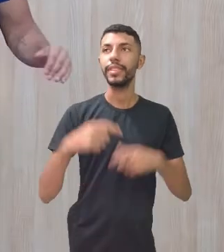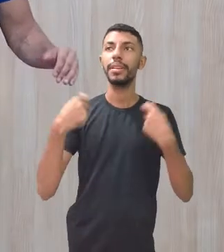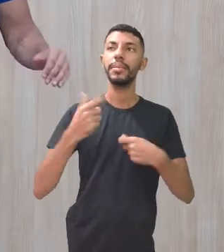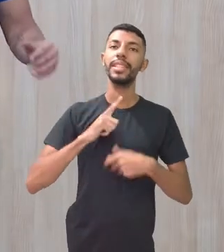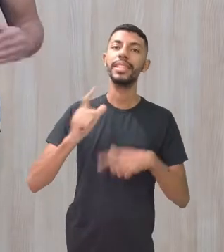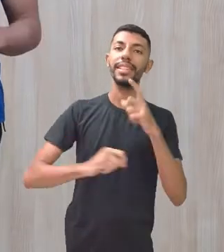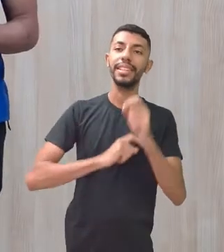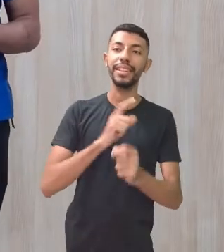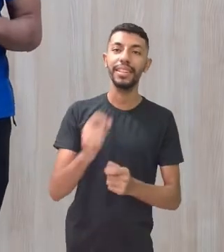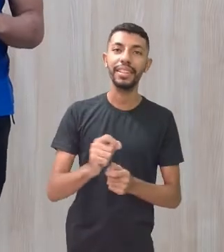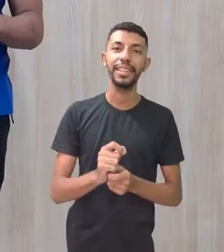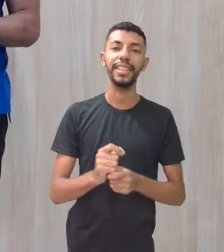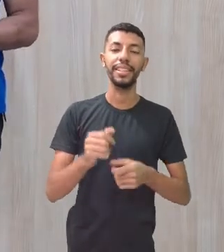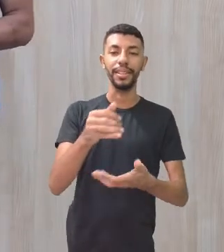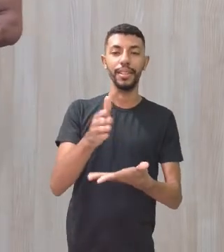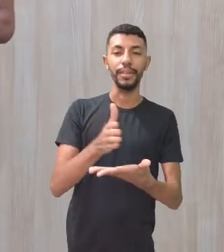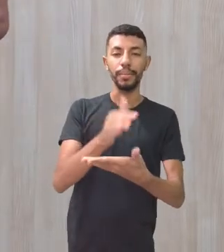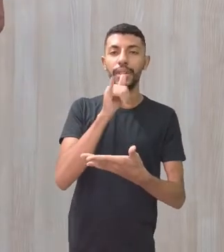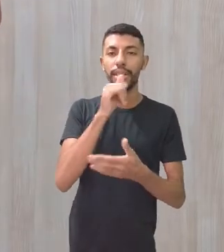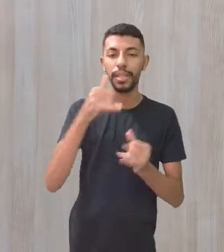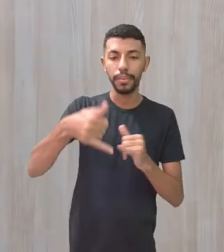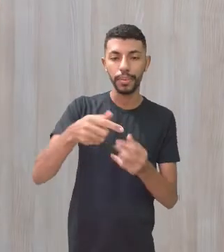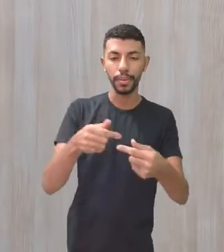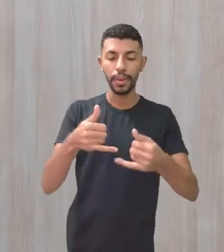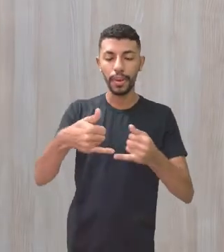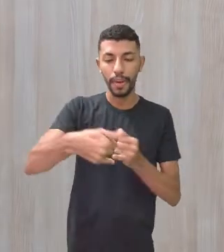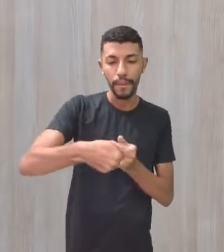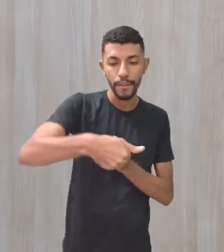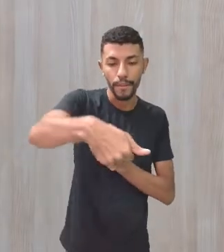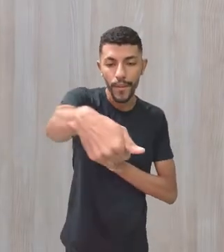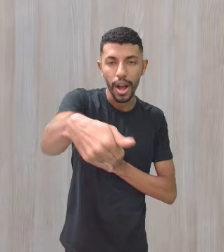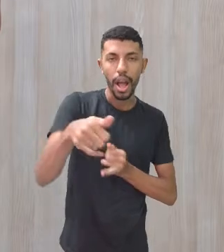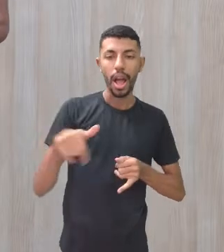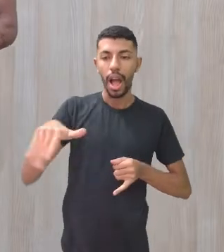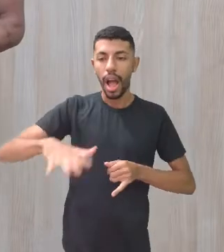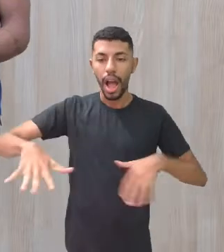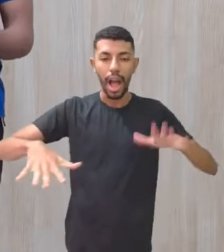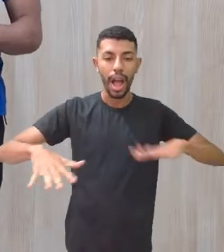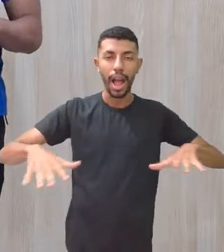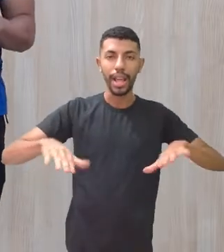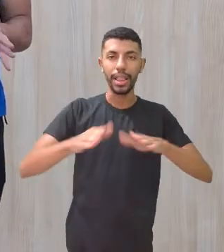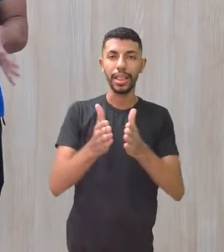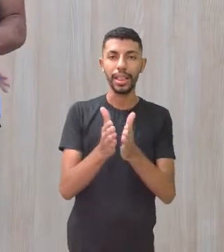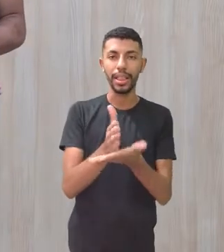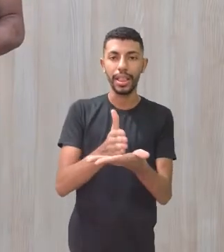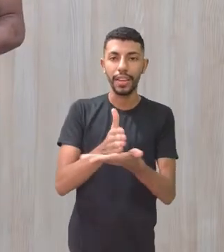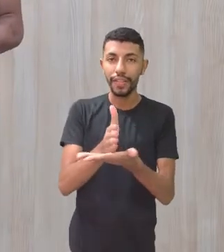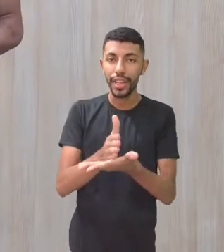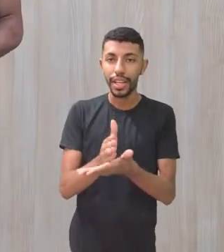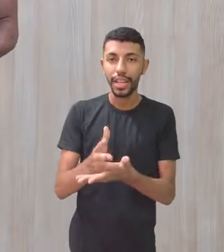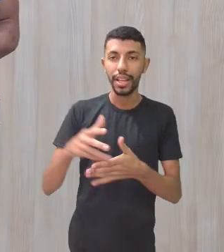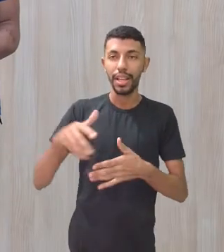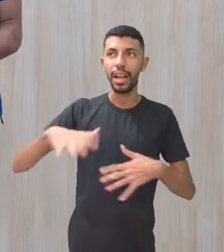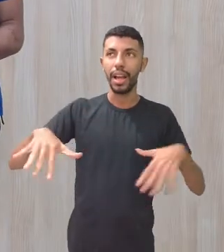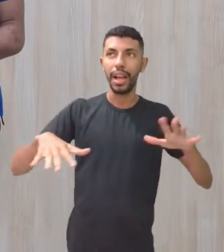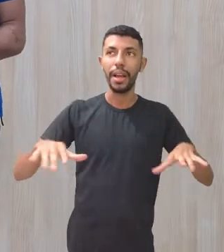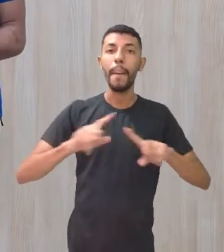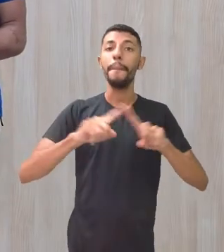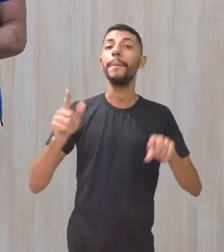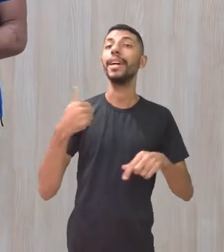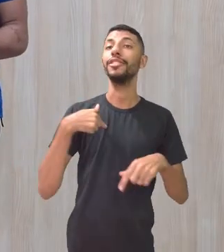aquela linha para que você divida os 2 times. Mas eu ainda digo mais, existe um queimado maluco que não tem linha